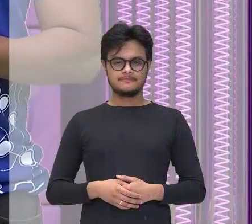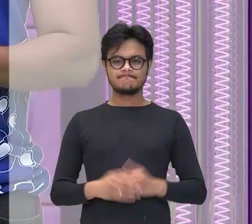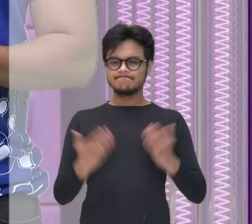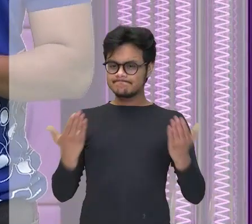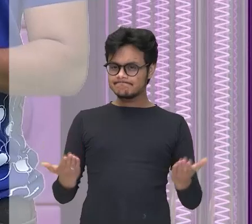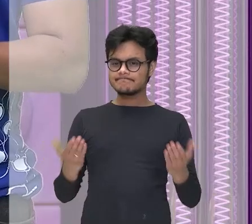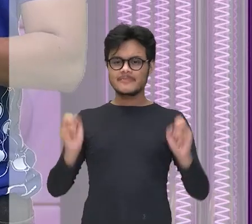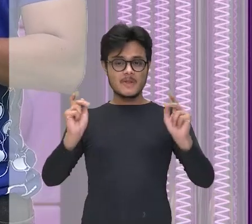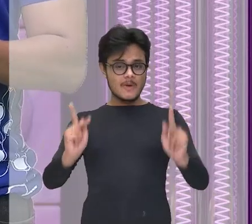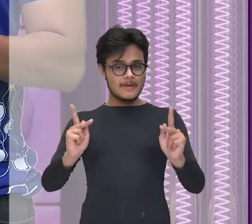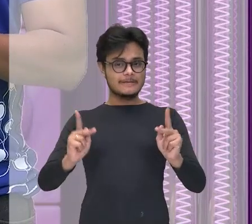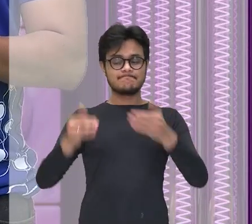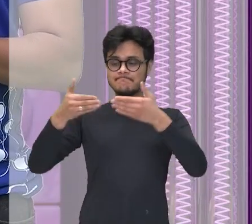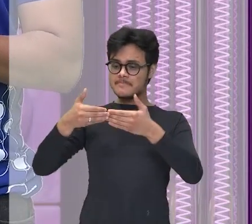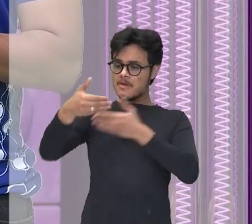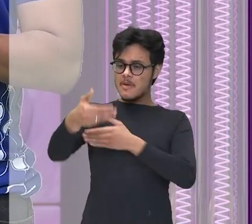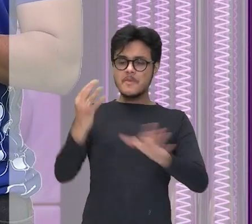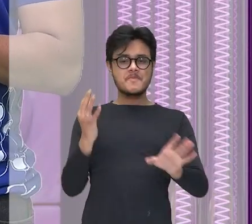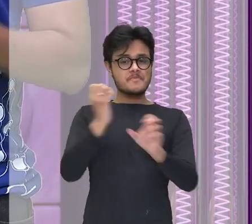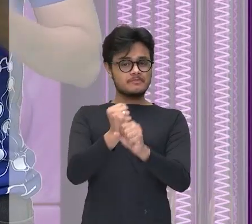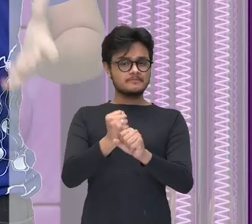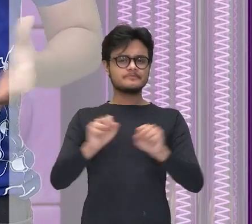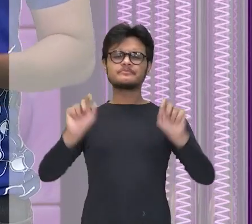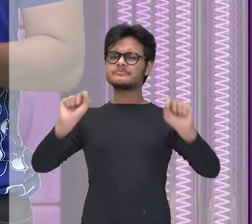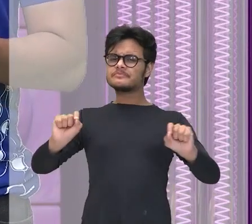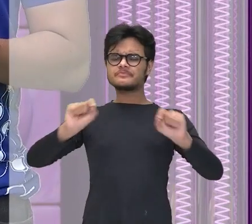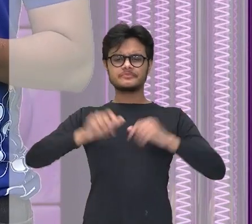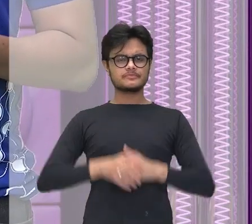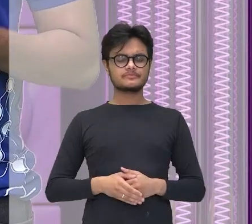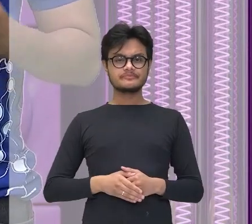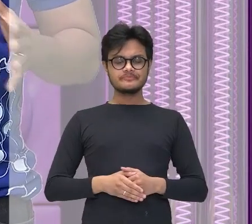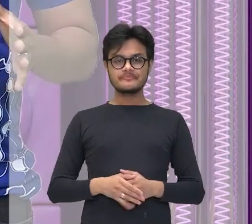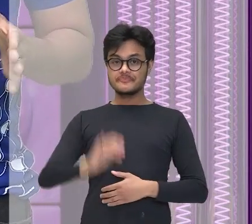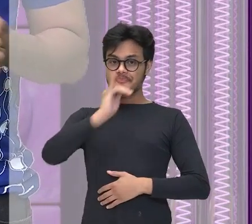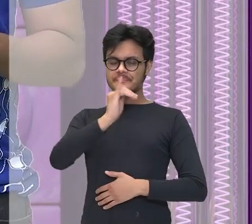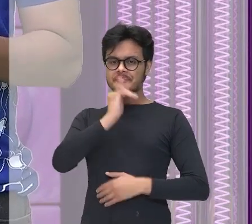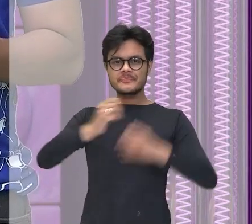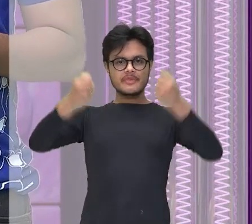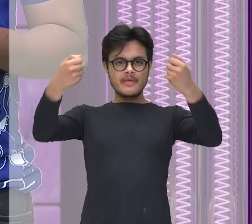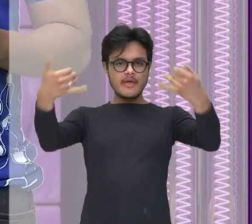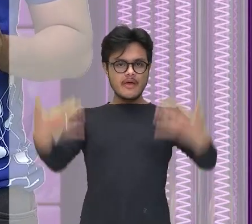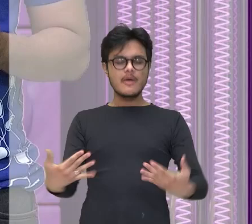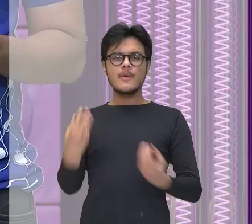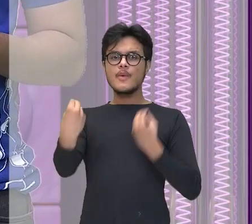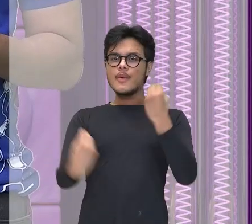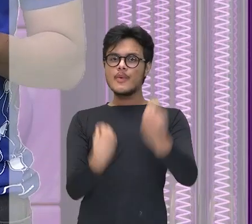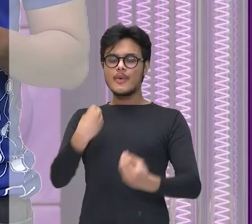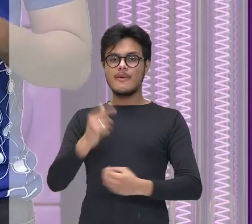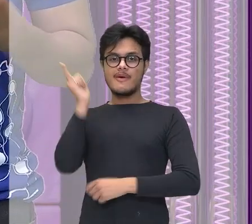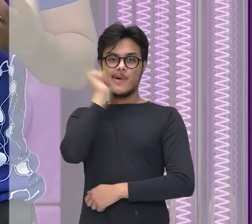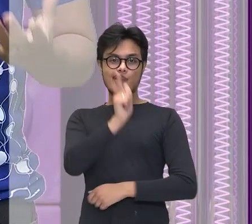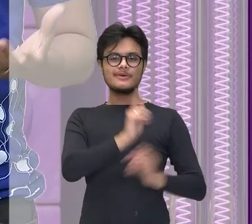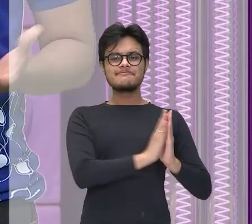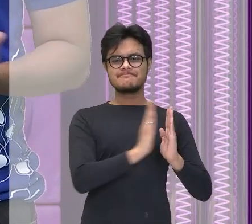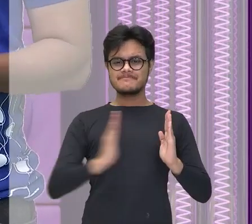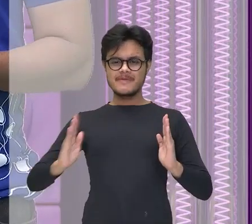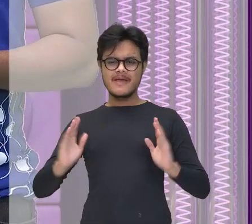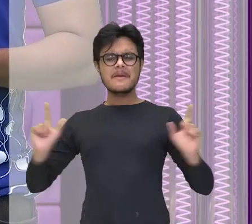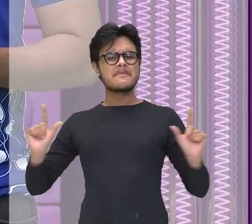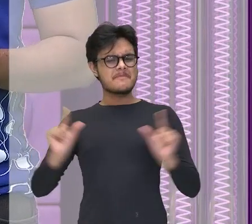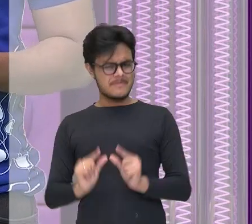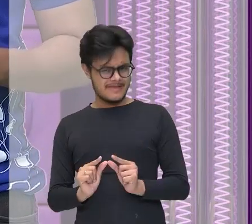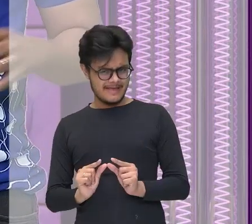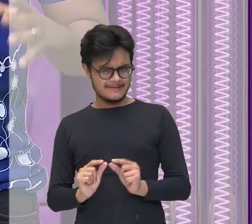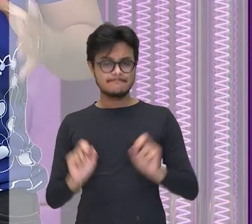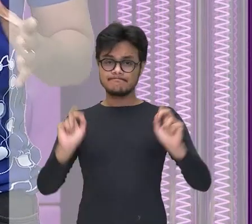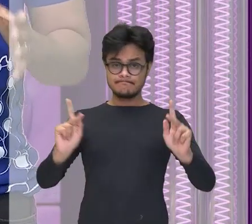Muito bem, vamos começar da nossa revisão e vamos começar falando sobre a unidade de medir distâncias muito pequenas.